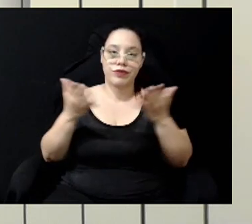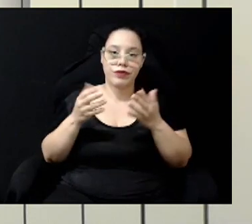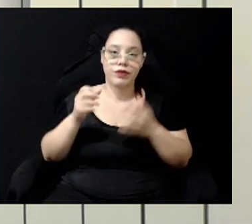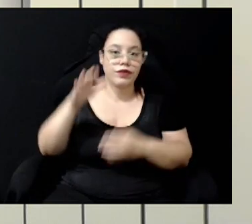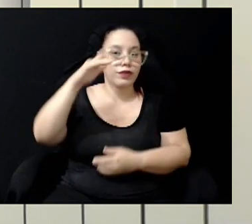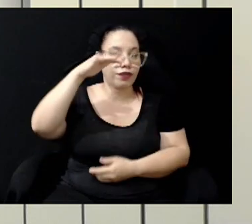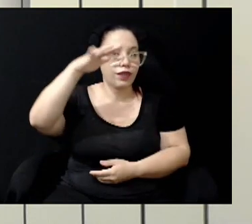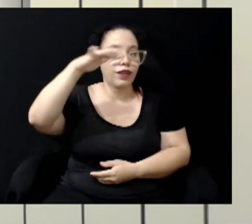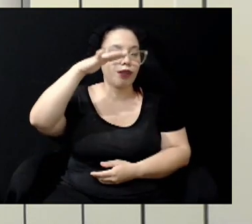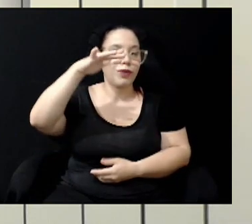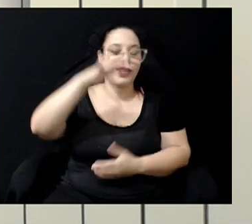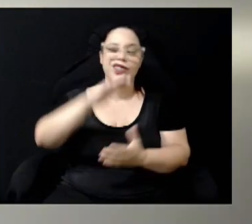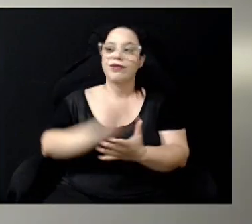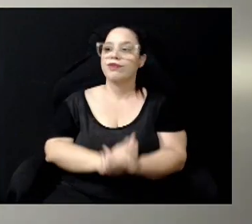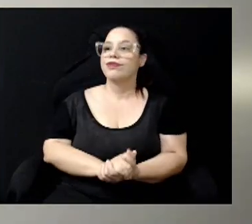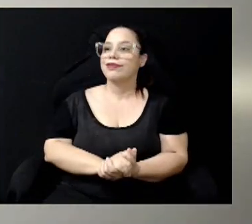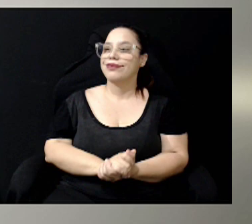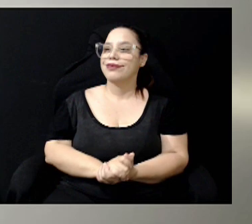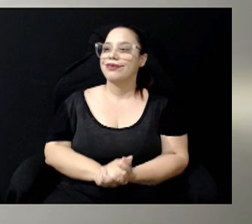Meneghetti.